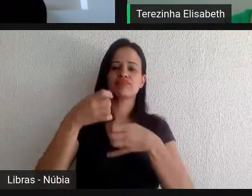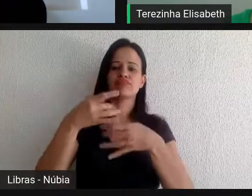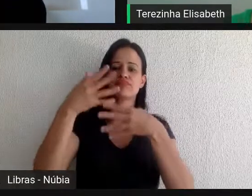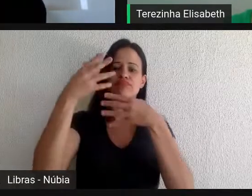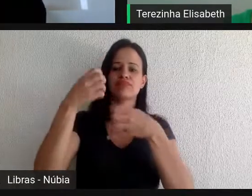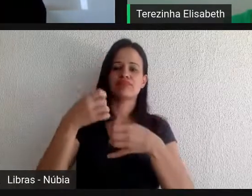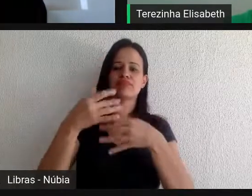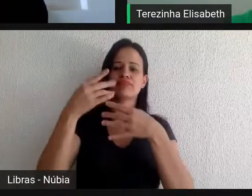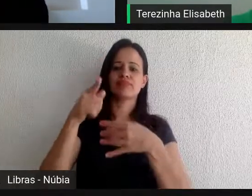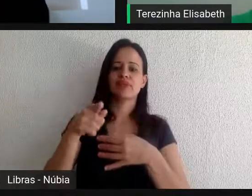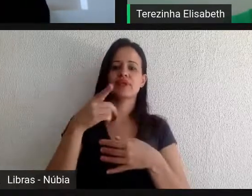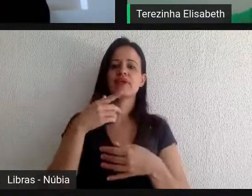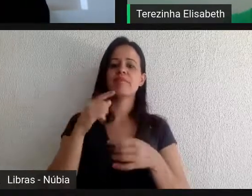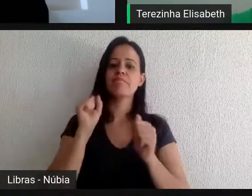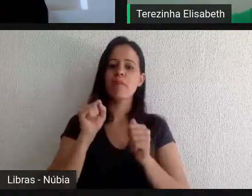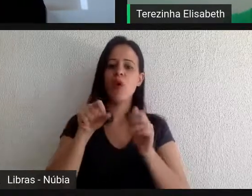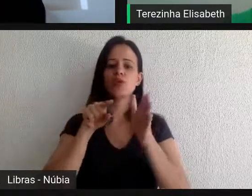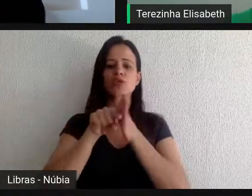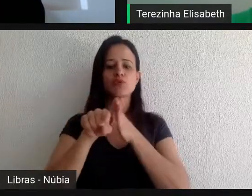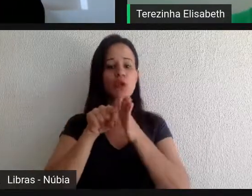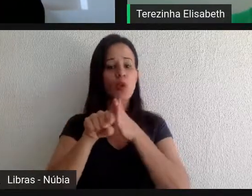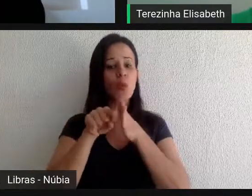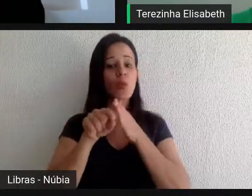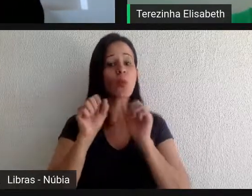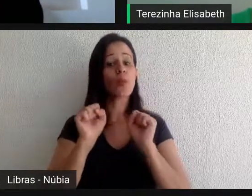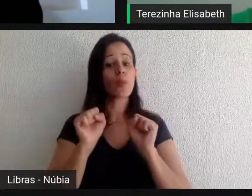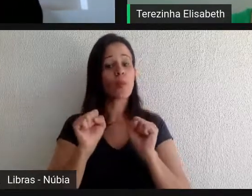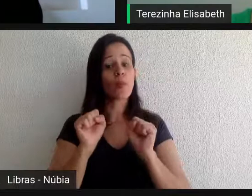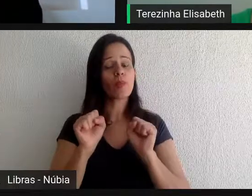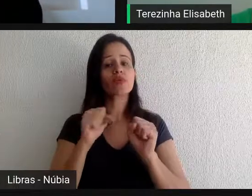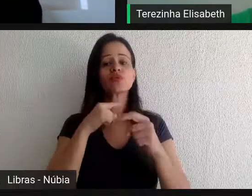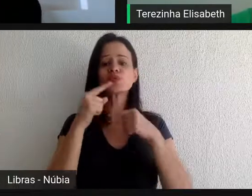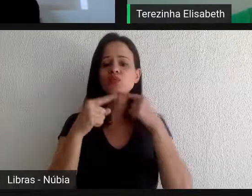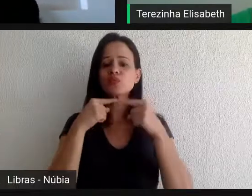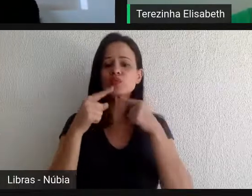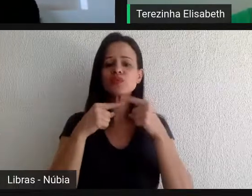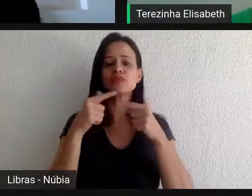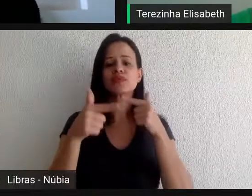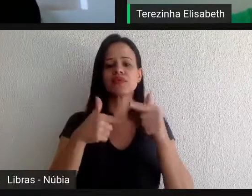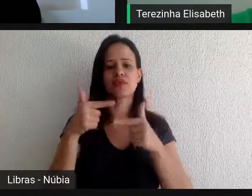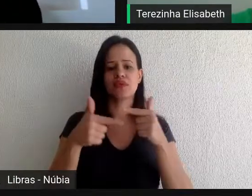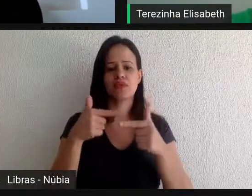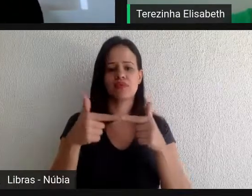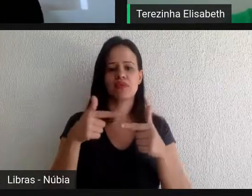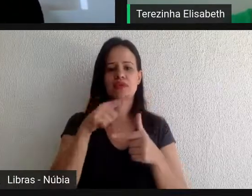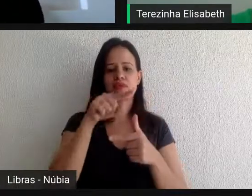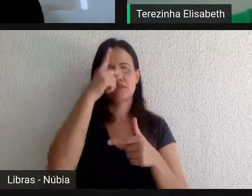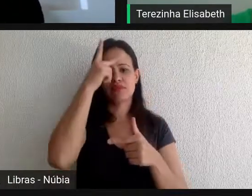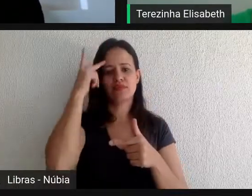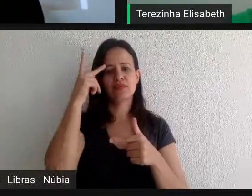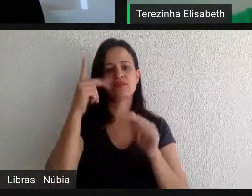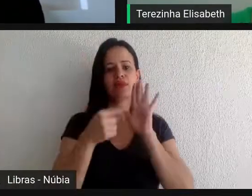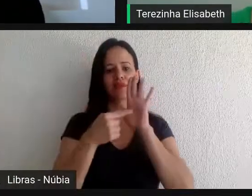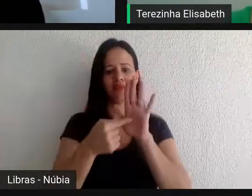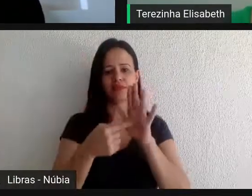suas perguntas, as suas dúvidas a respeito do trabalho dos nossos